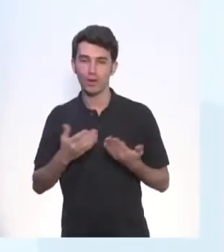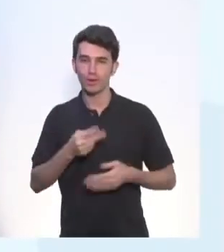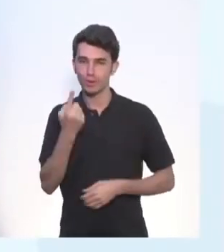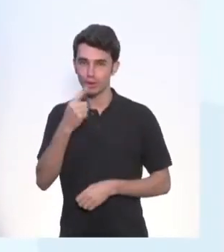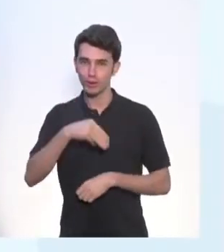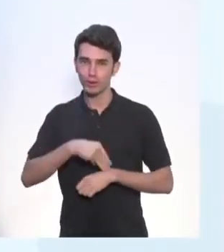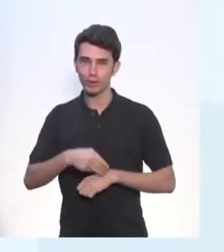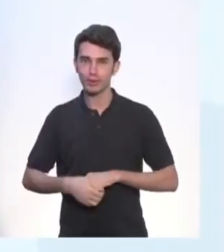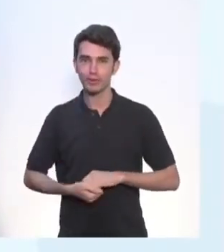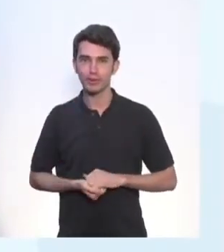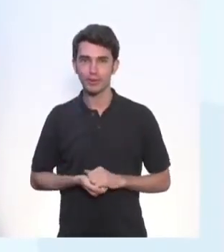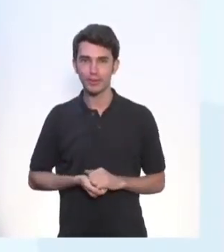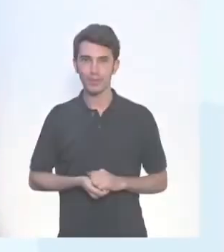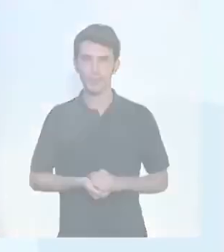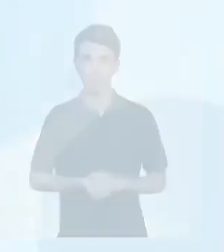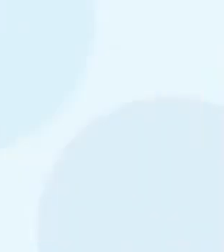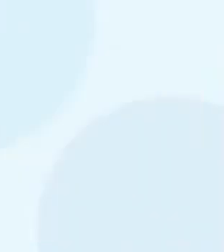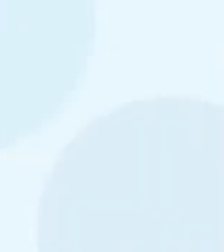minuto.